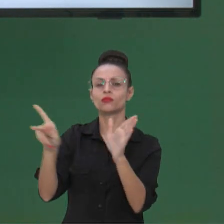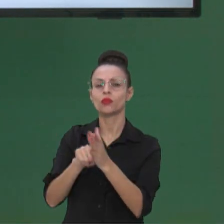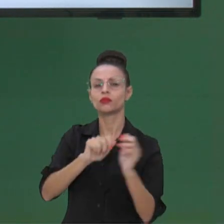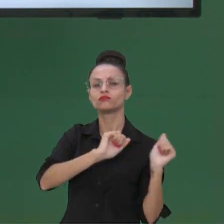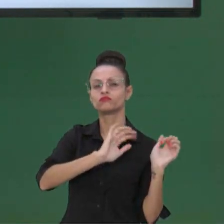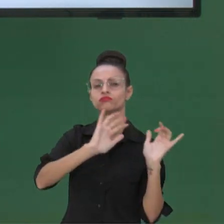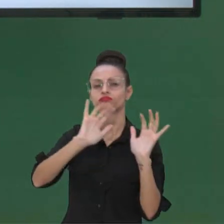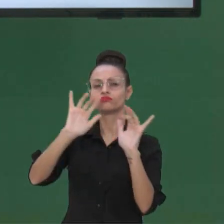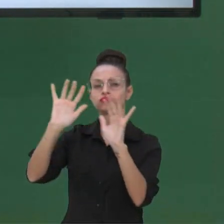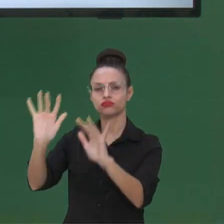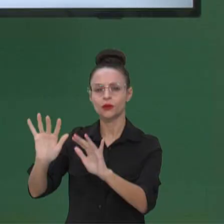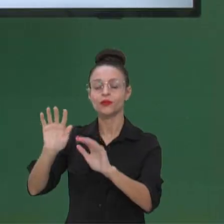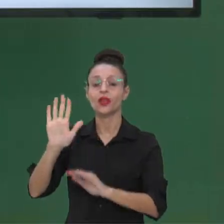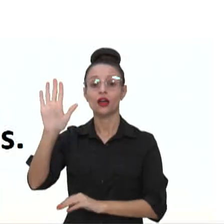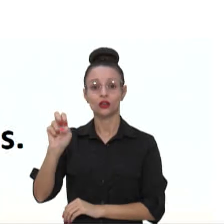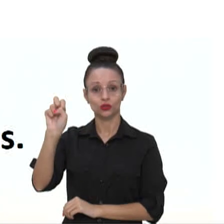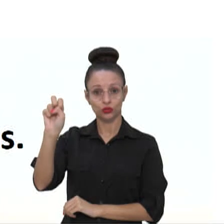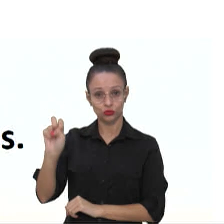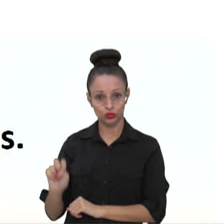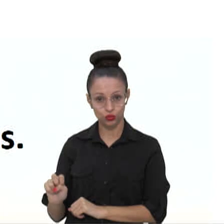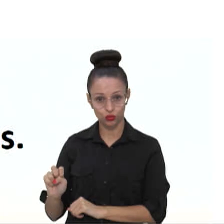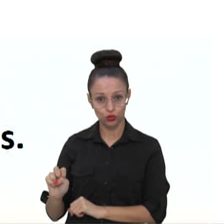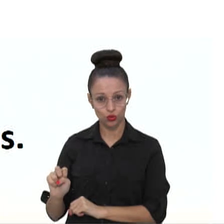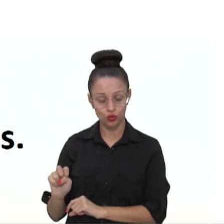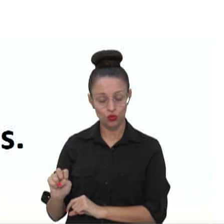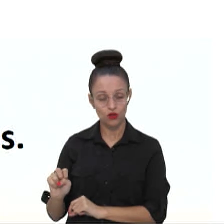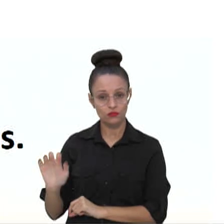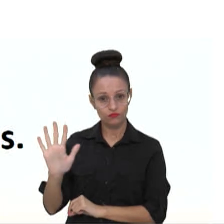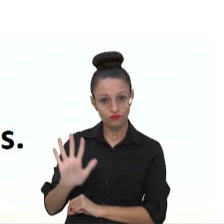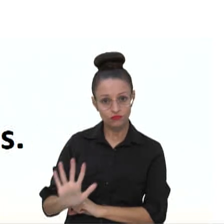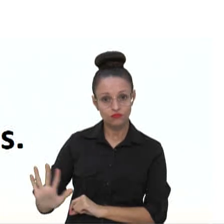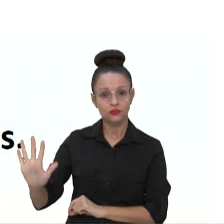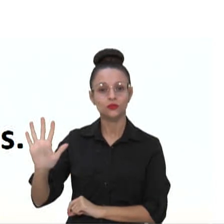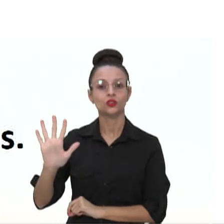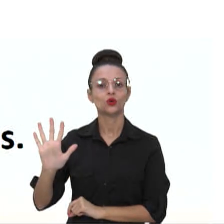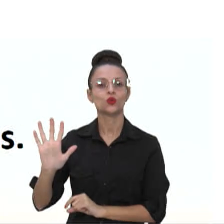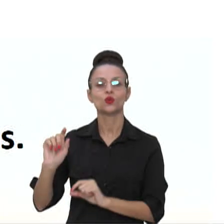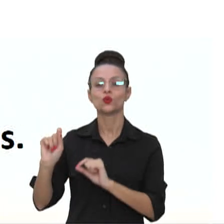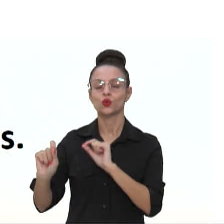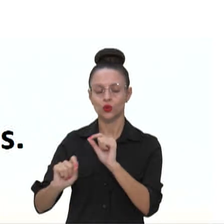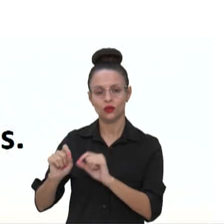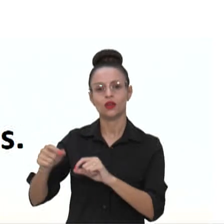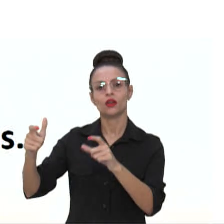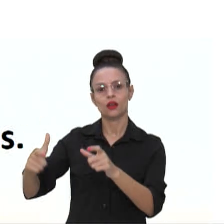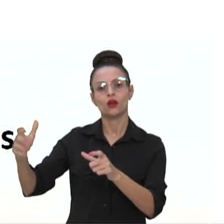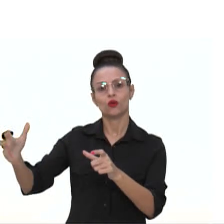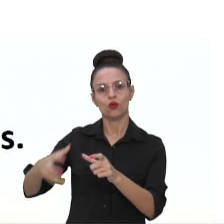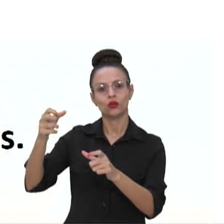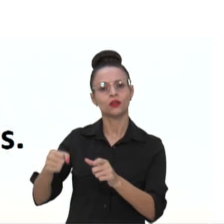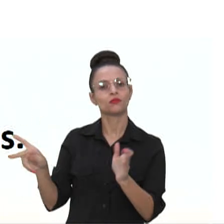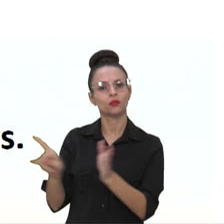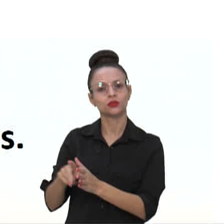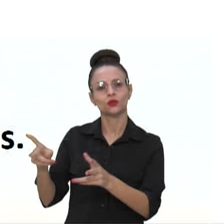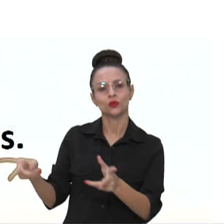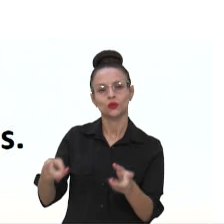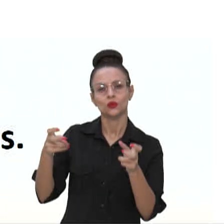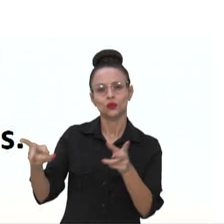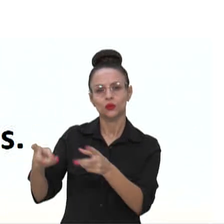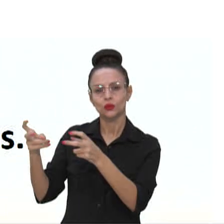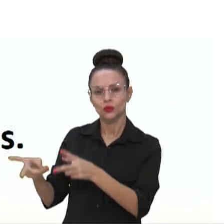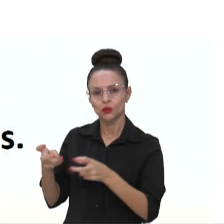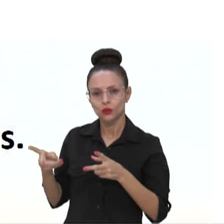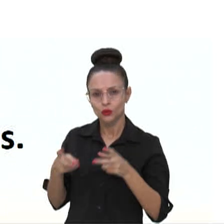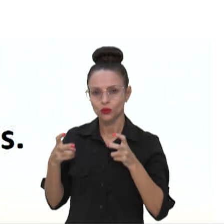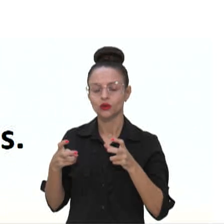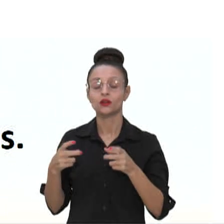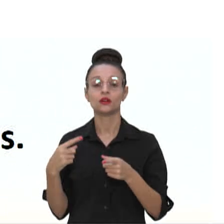povoamento. Já no sul, nós chamamos de colônia de exploração. Então, porque a